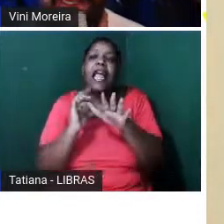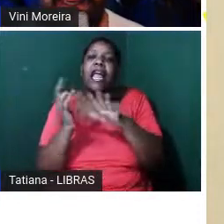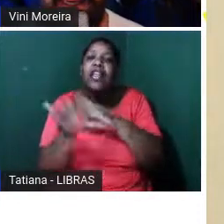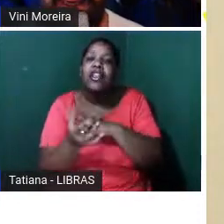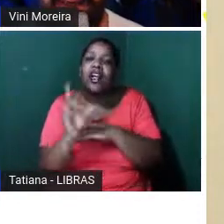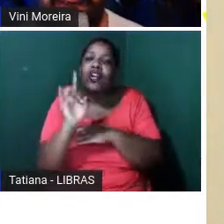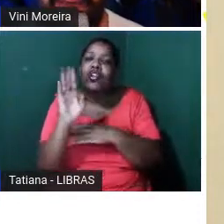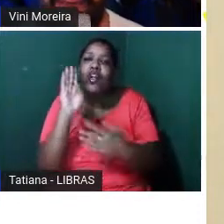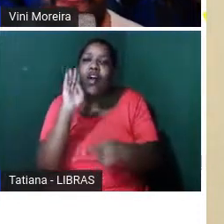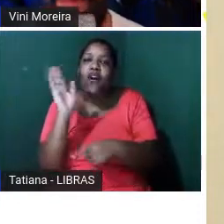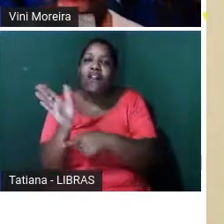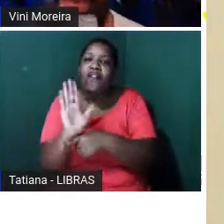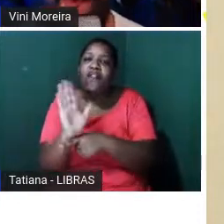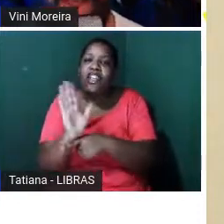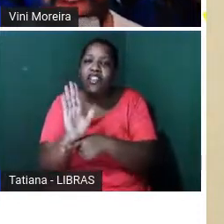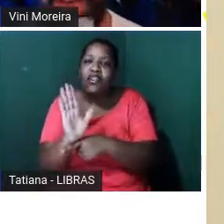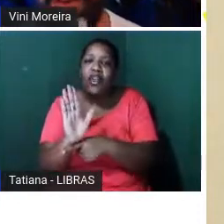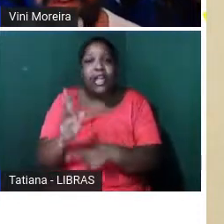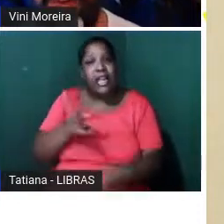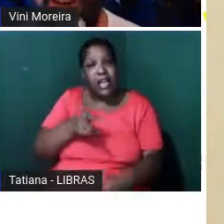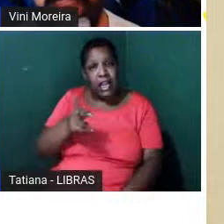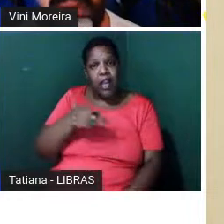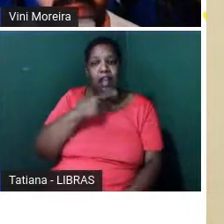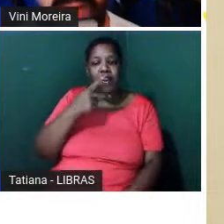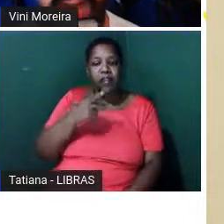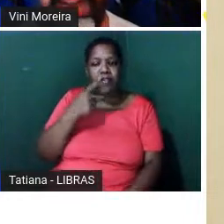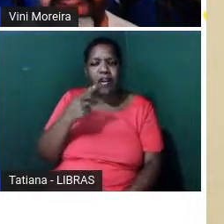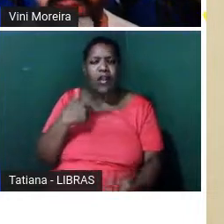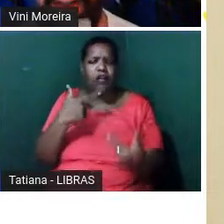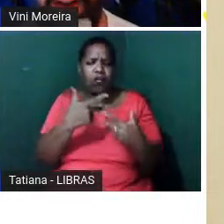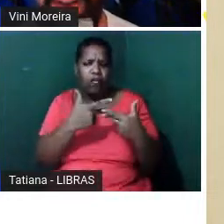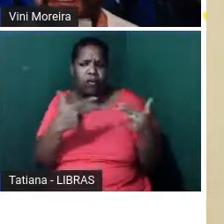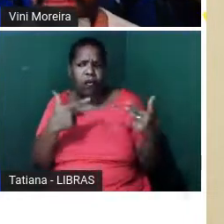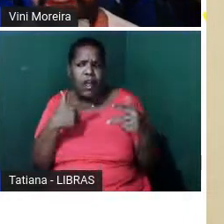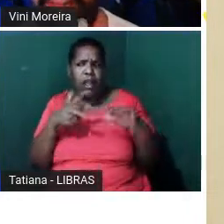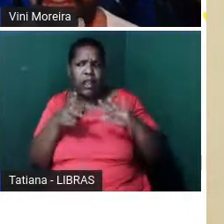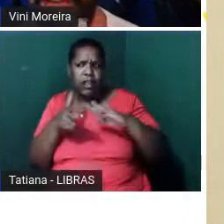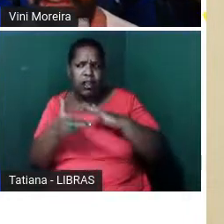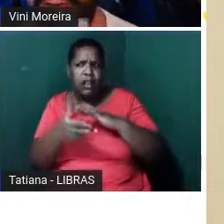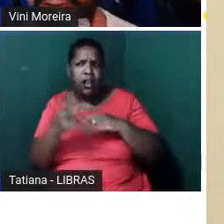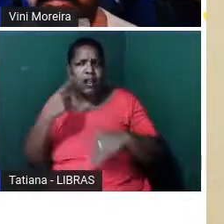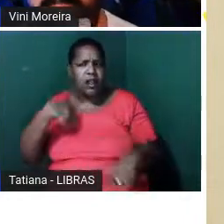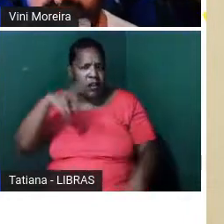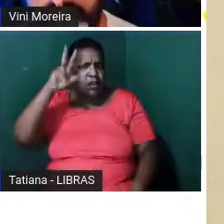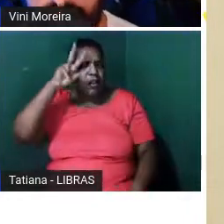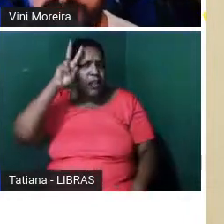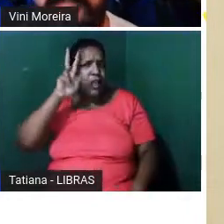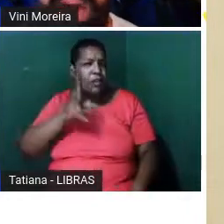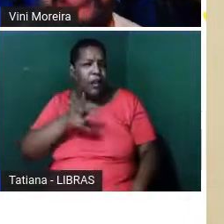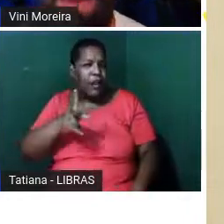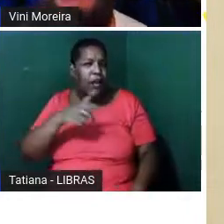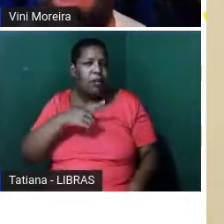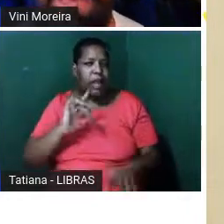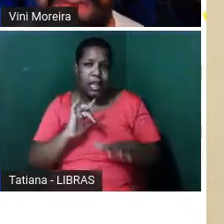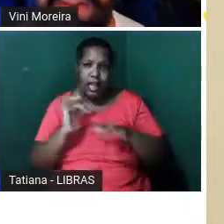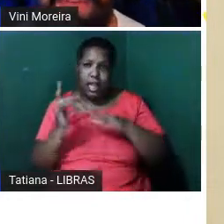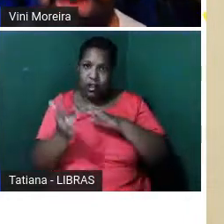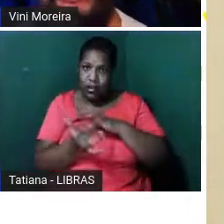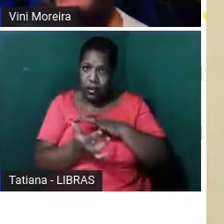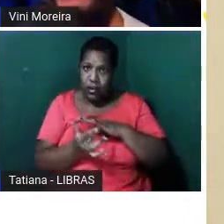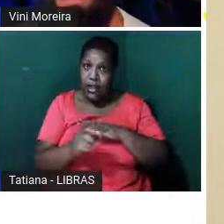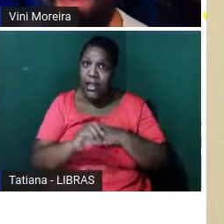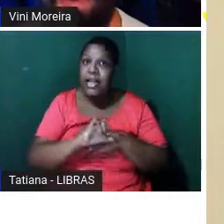e toda vez que eu vou falar de ferramentas de edição e tal sempre lembro dessas redes sociais e vamos lá